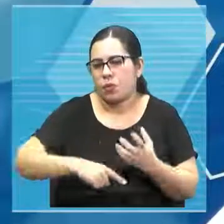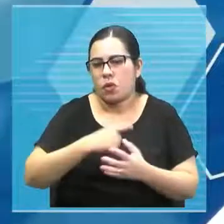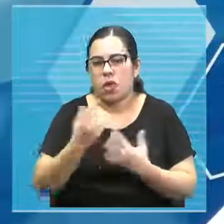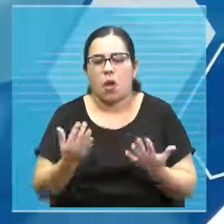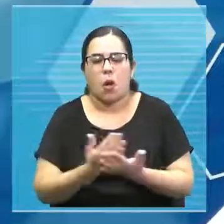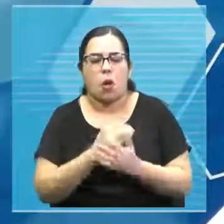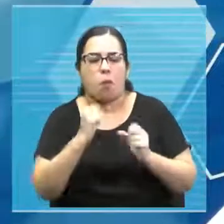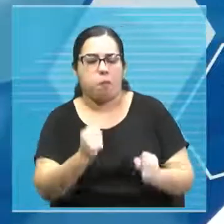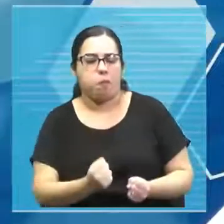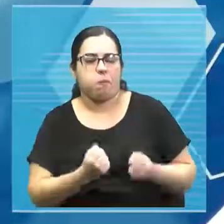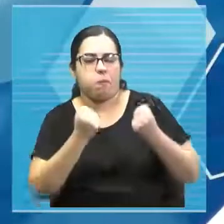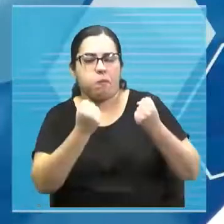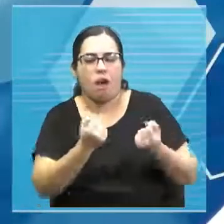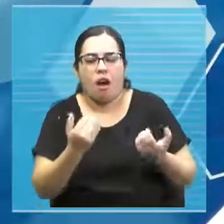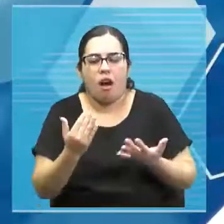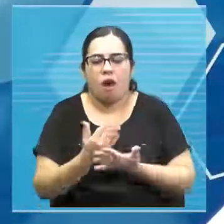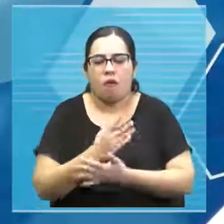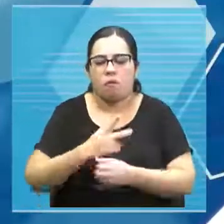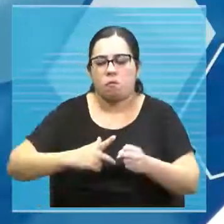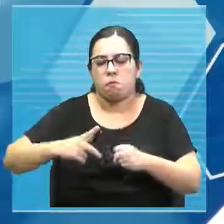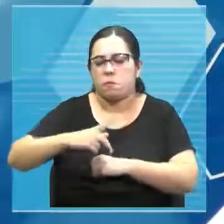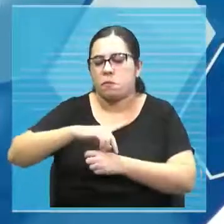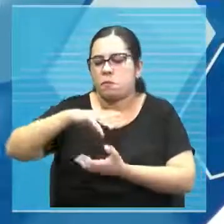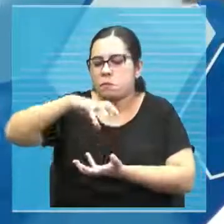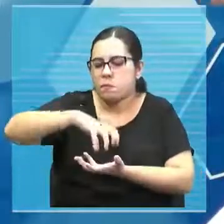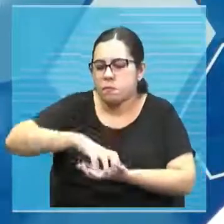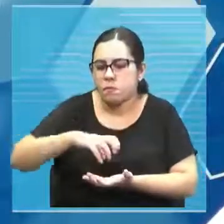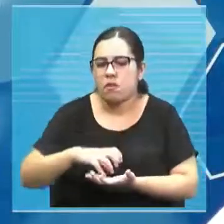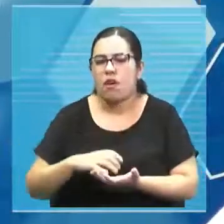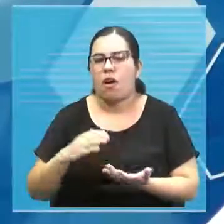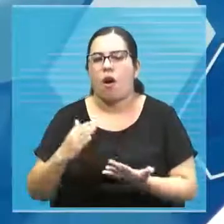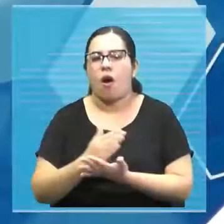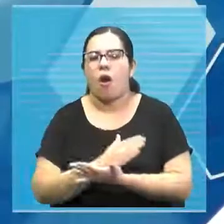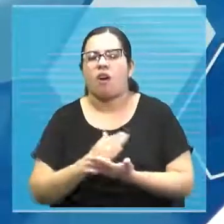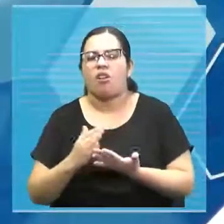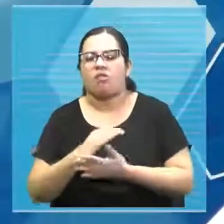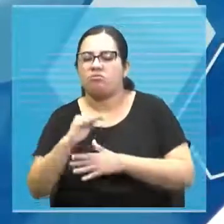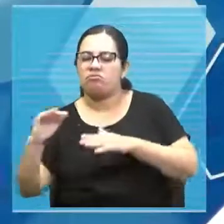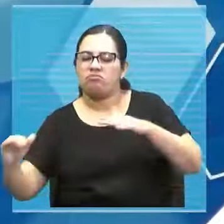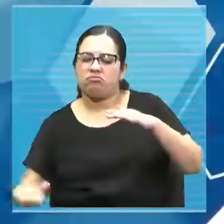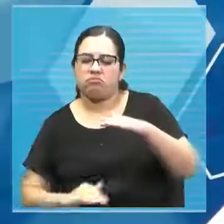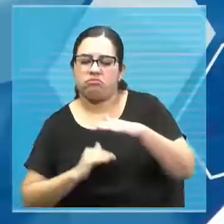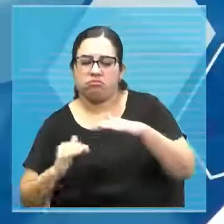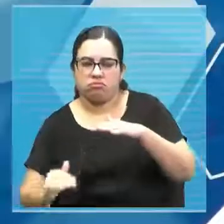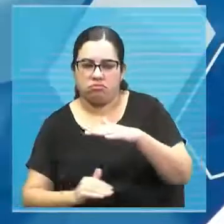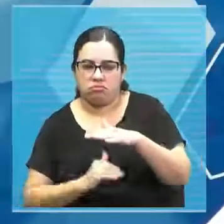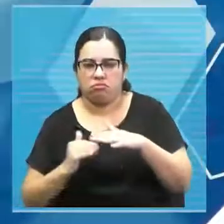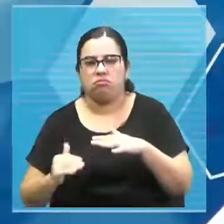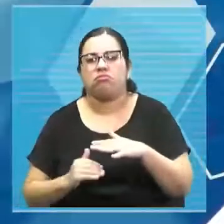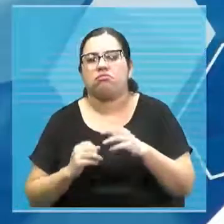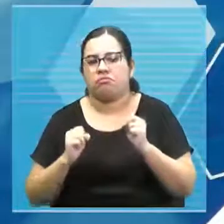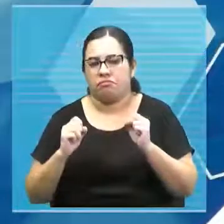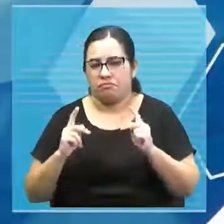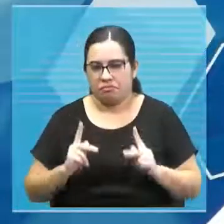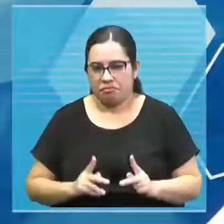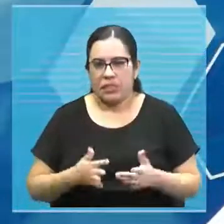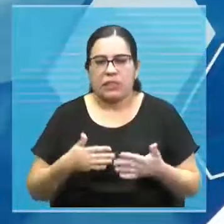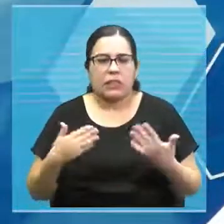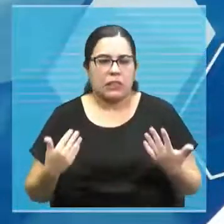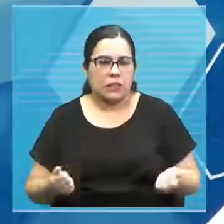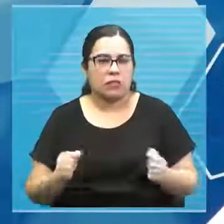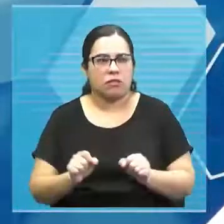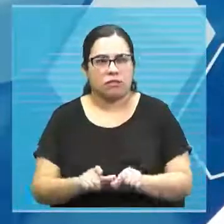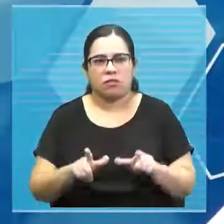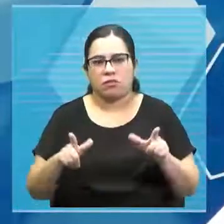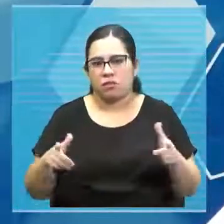potências tem paz e centrais e tem países periféricos Ok E aí